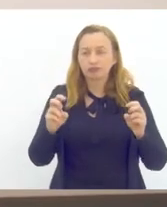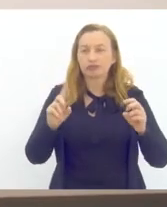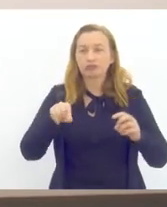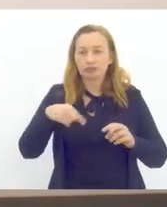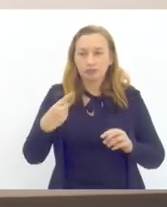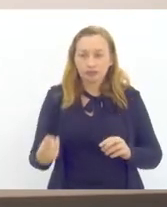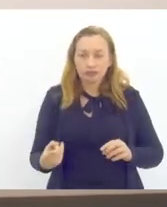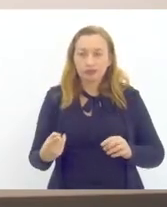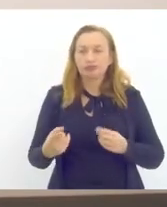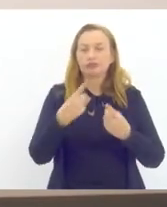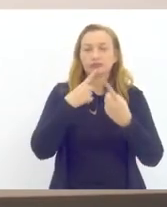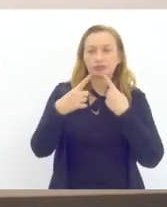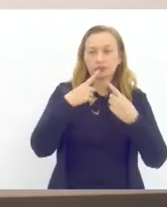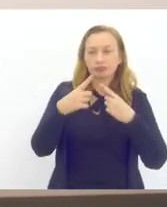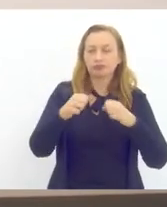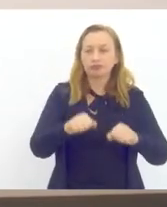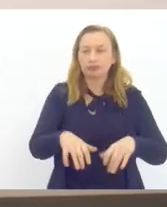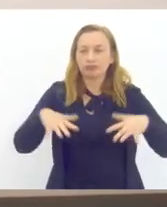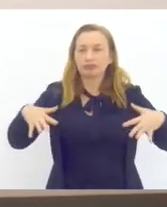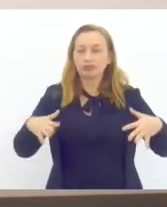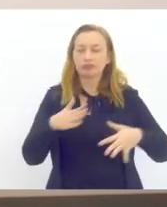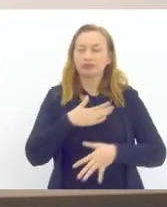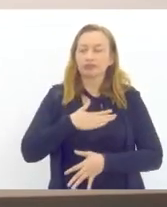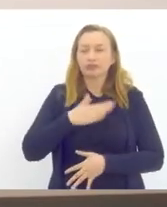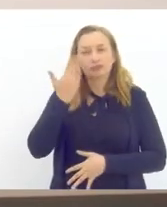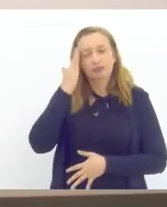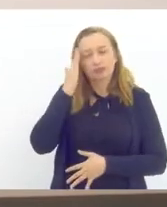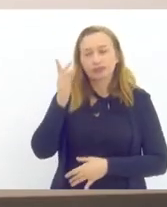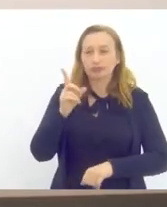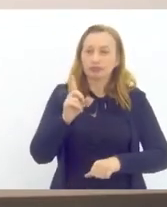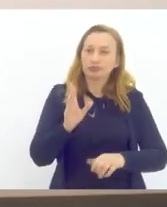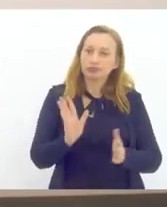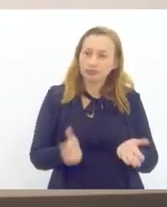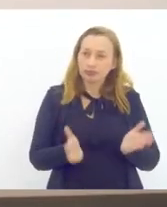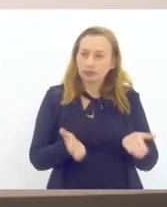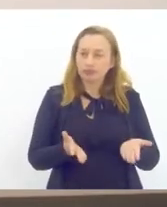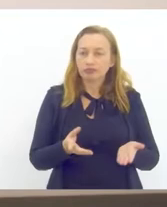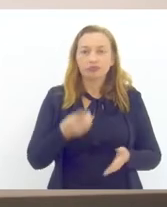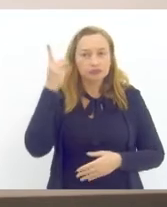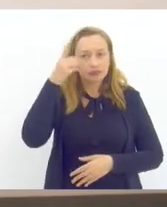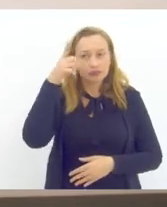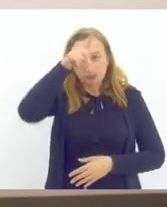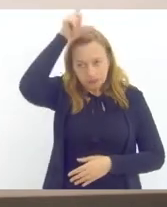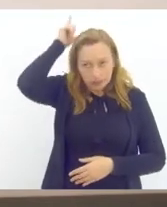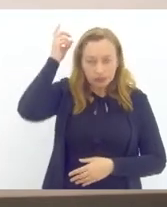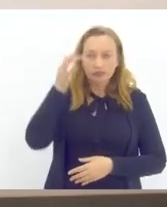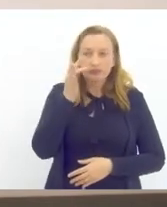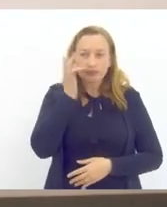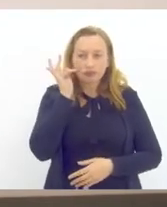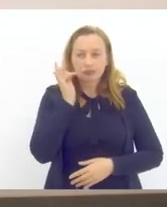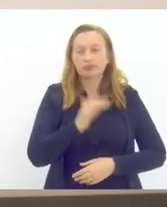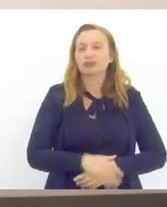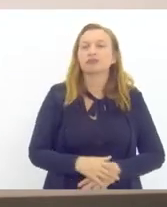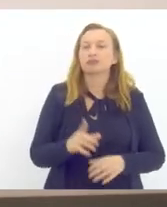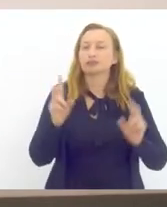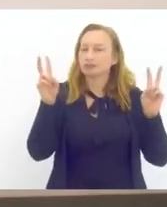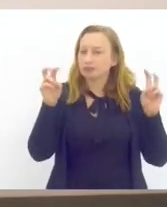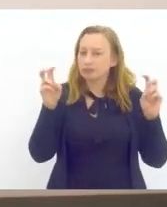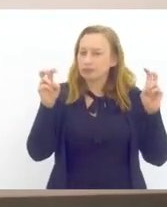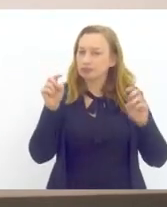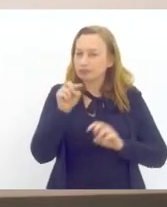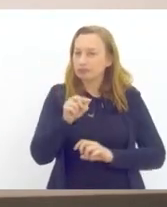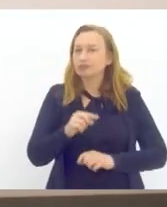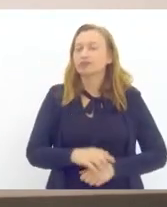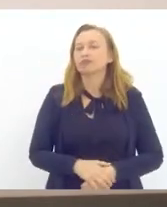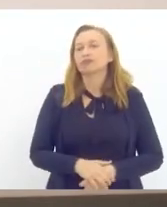em plenário. Entretanto, a minha leitura momentânea, Flávio e Luiz Paulo, é que esta matéria,